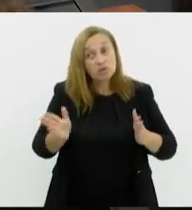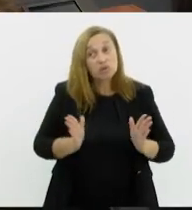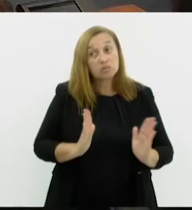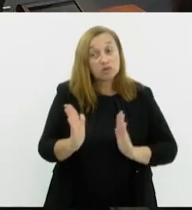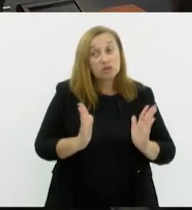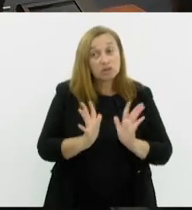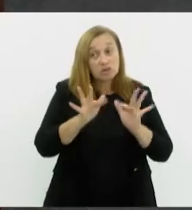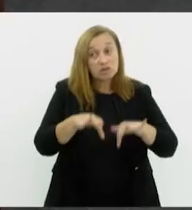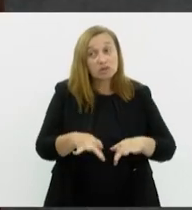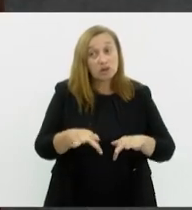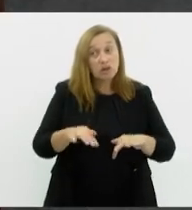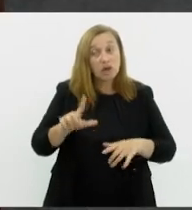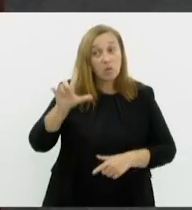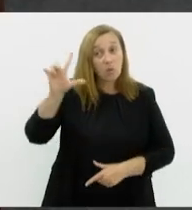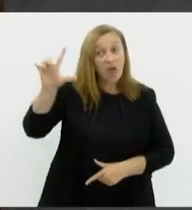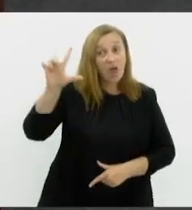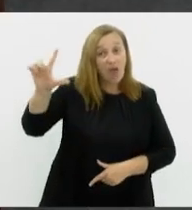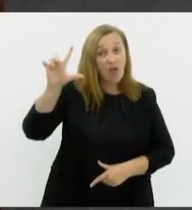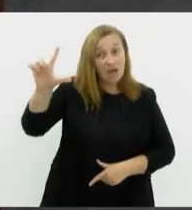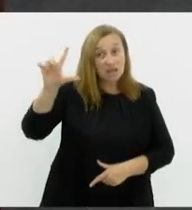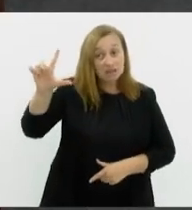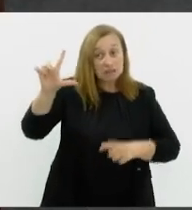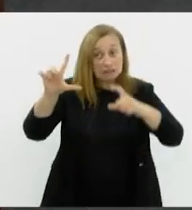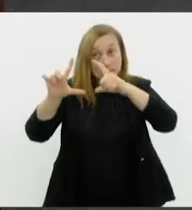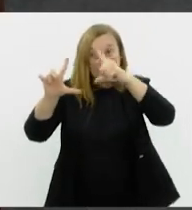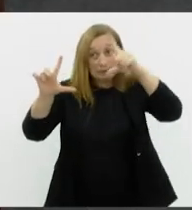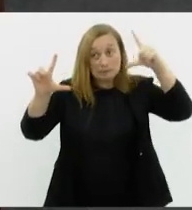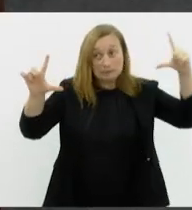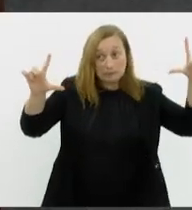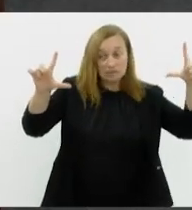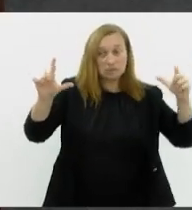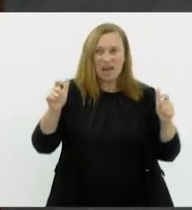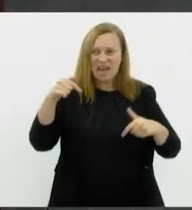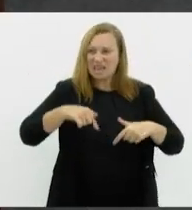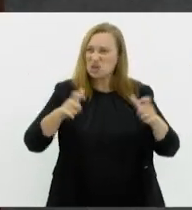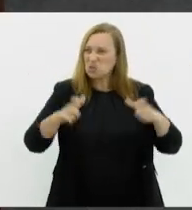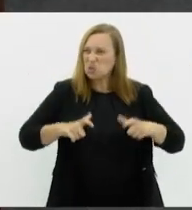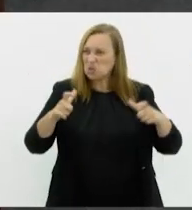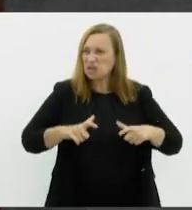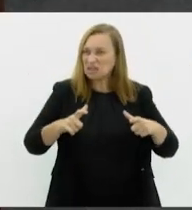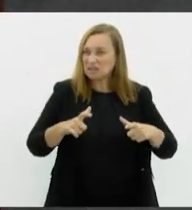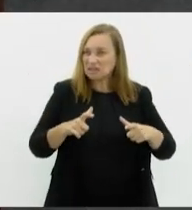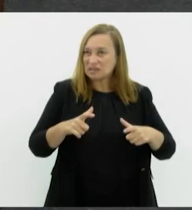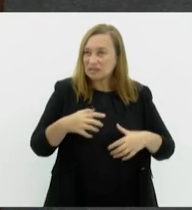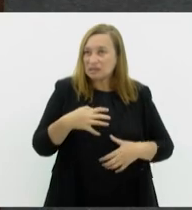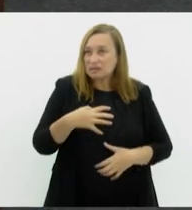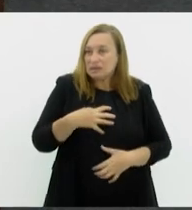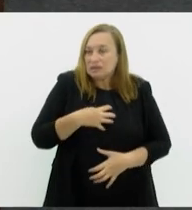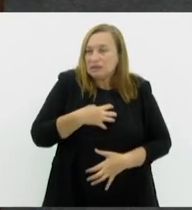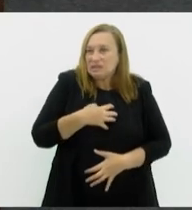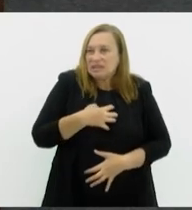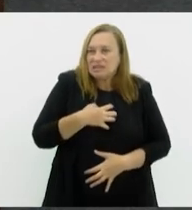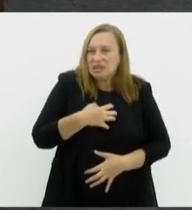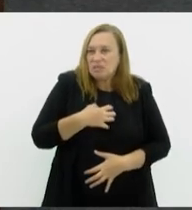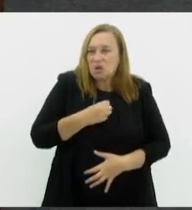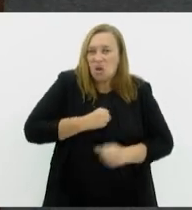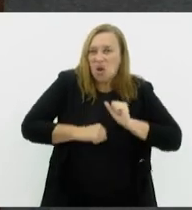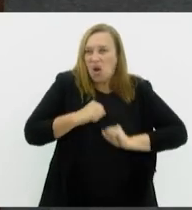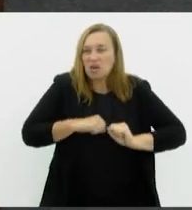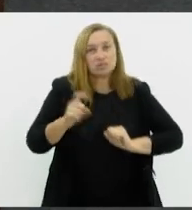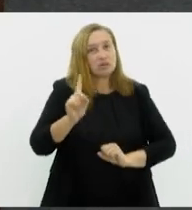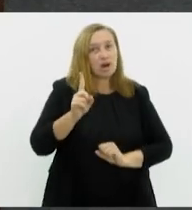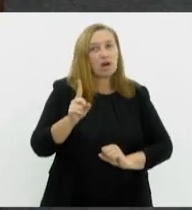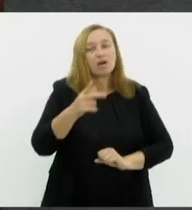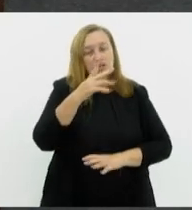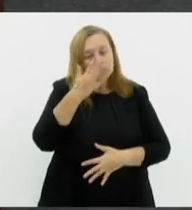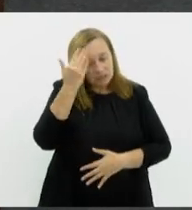final. É um L. Não tem problema. Um L bem grandão. E aqui não é lugar de sentimentalismo, de ódio, não. Eu sei que as